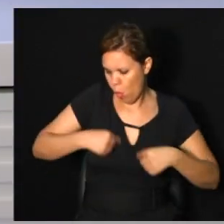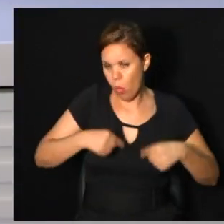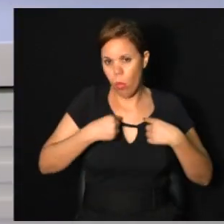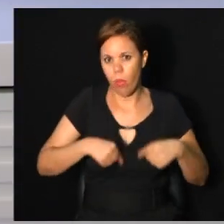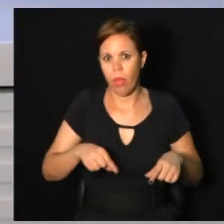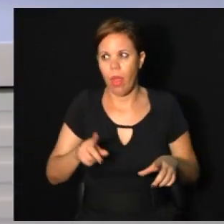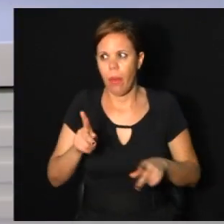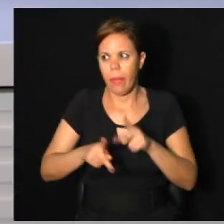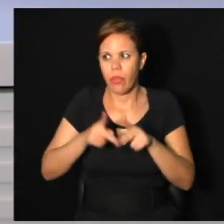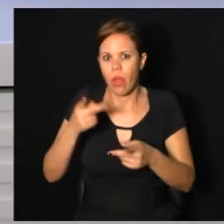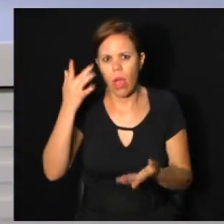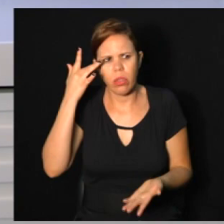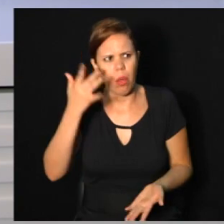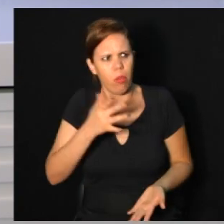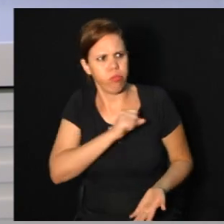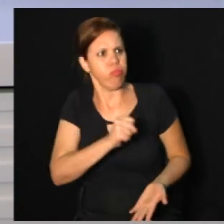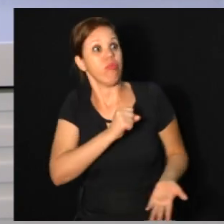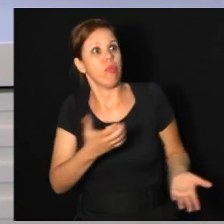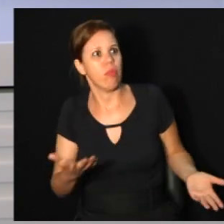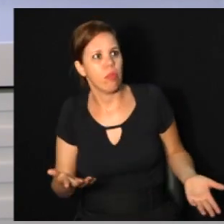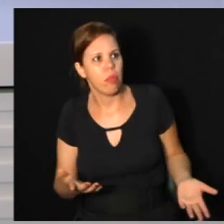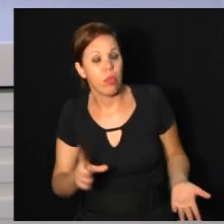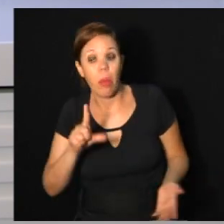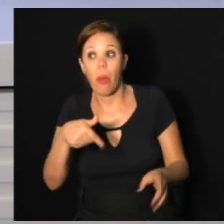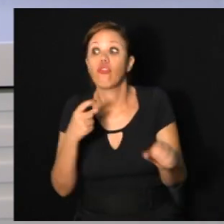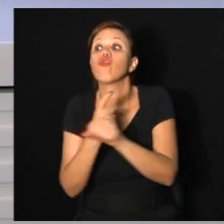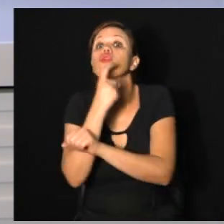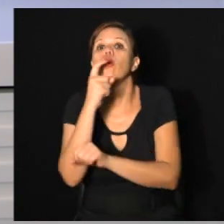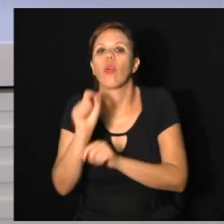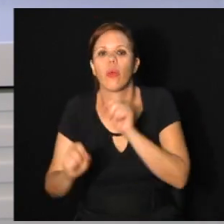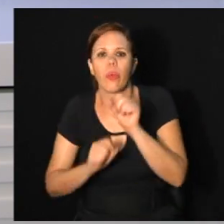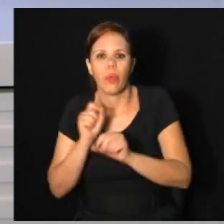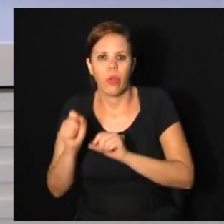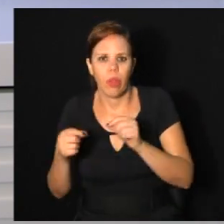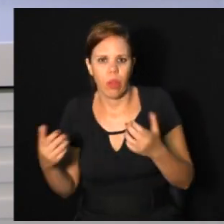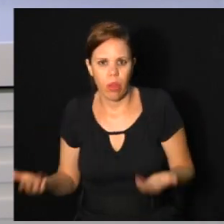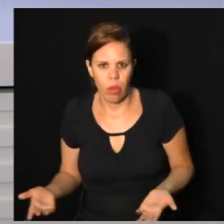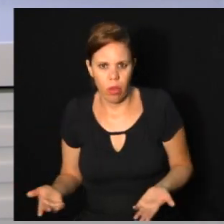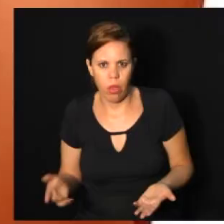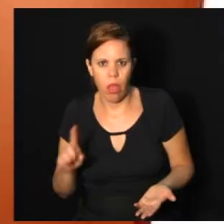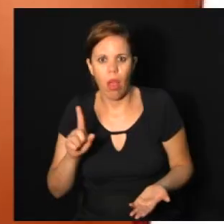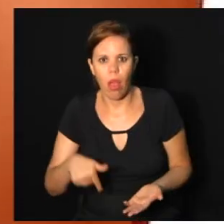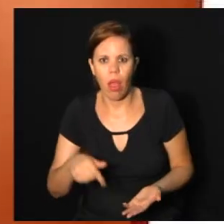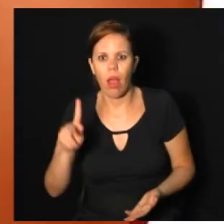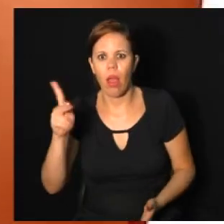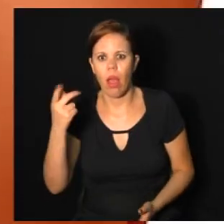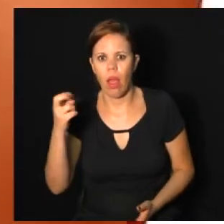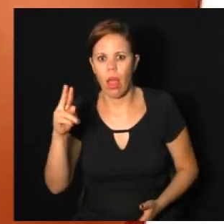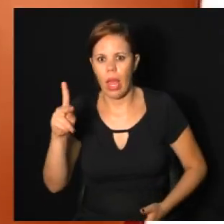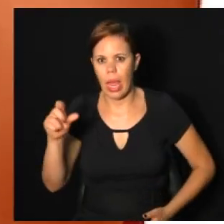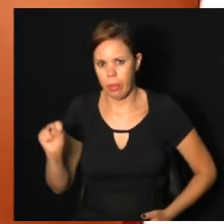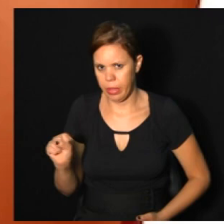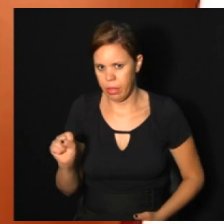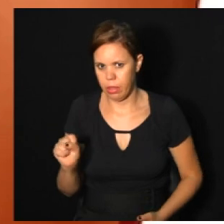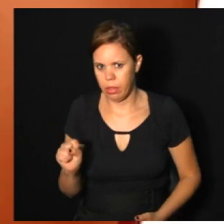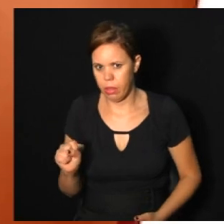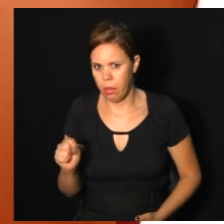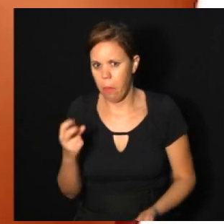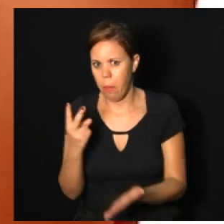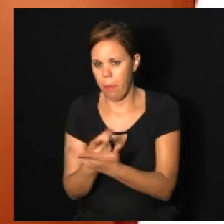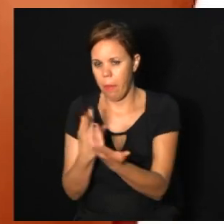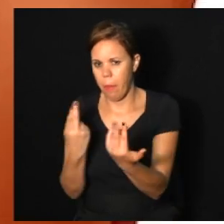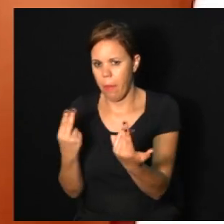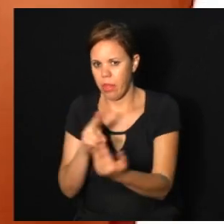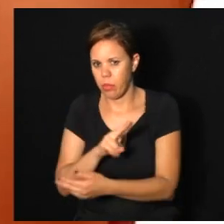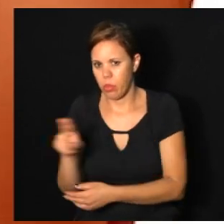infarto, né? E não tem nada a ver, depois que descobre que a causa é o herpes. Embora tenha o mesmo nome,